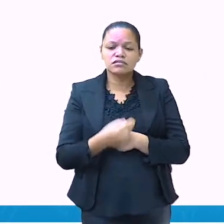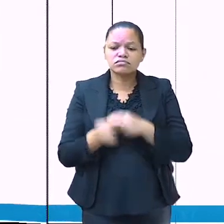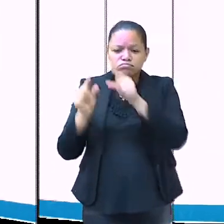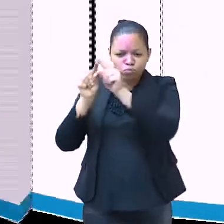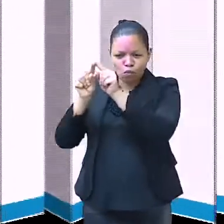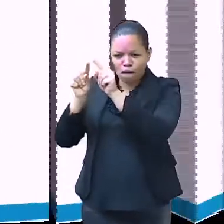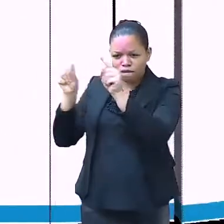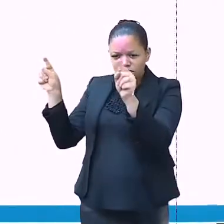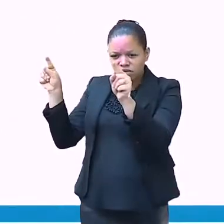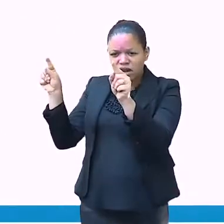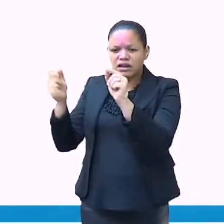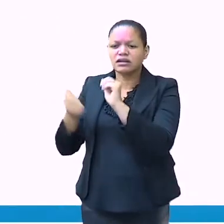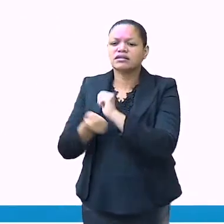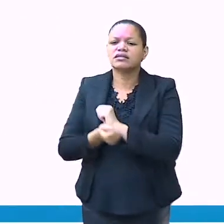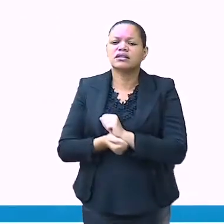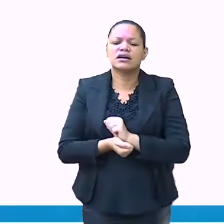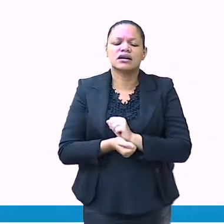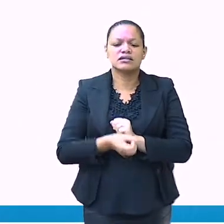Alright?